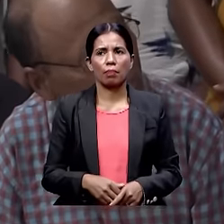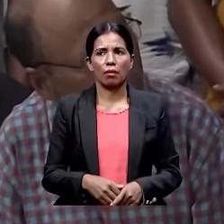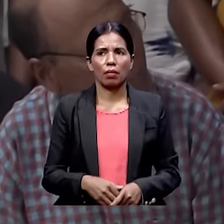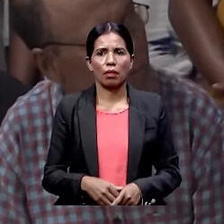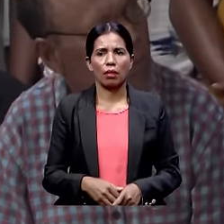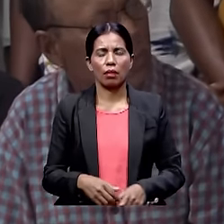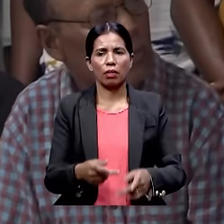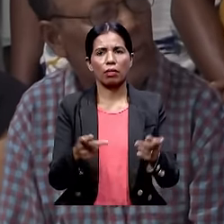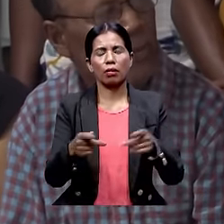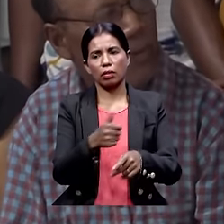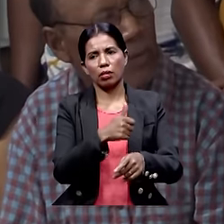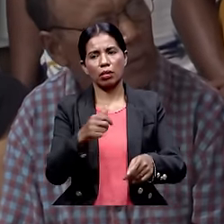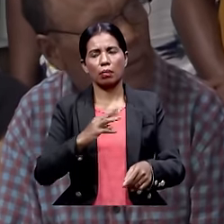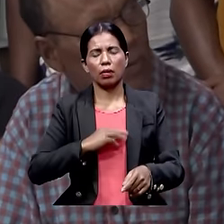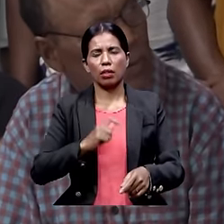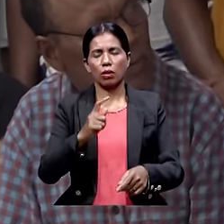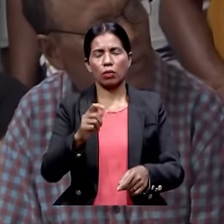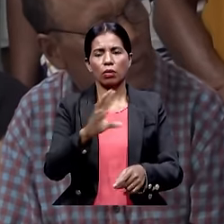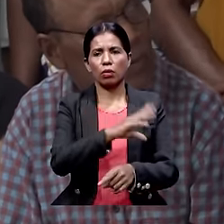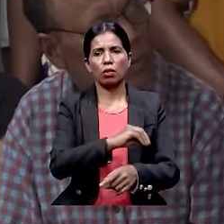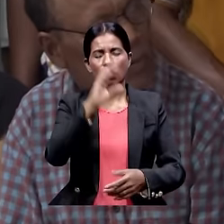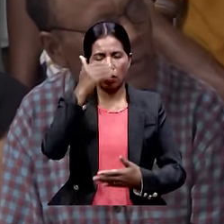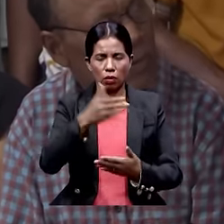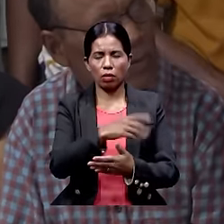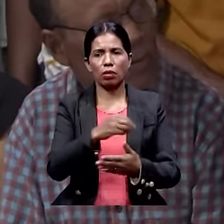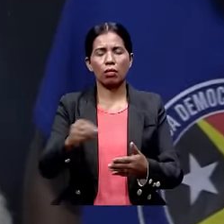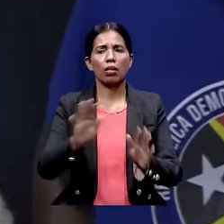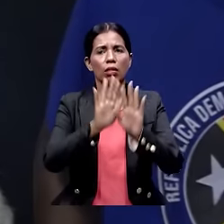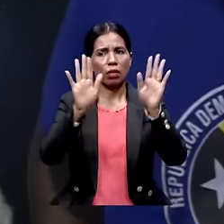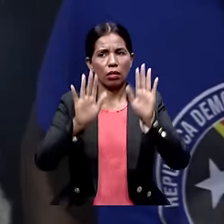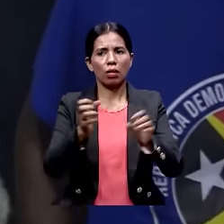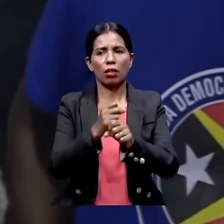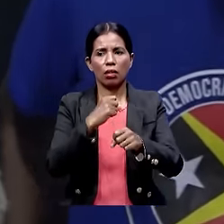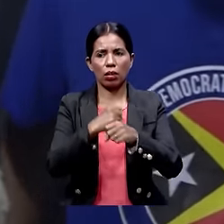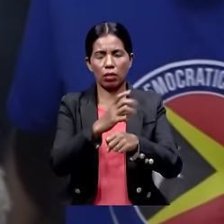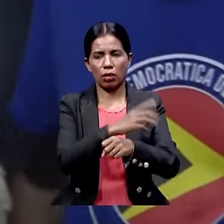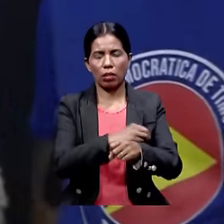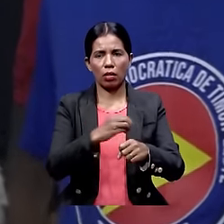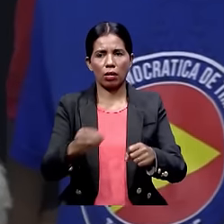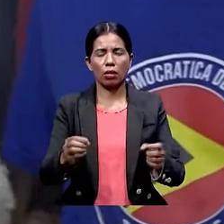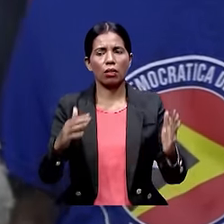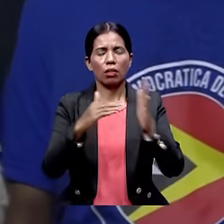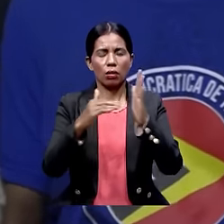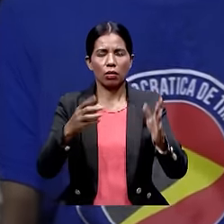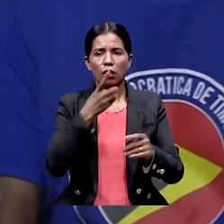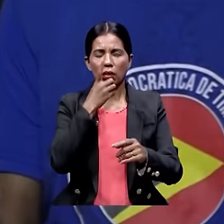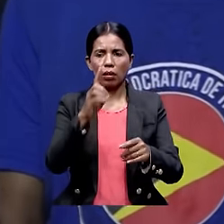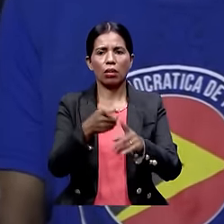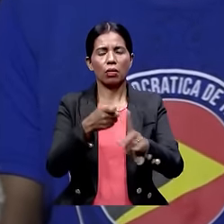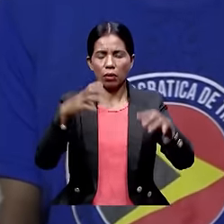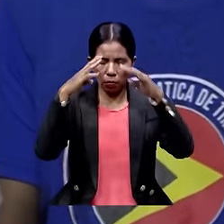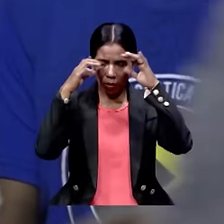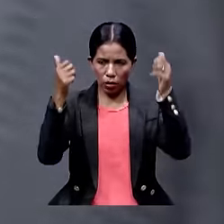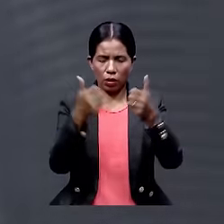parte selo, a Clebor Manatuto Oan, companheiro da luta, e a domingo, né? Halo autodefesa, ou de contra a declaração russi